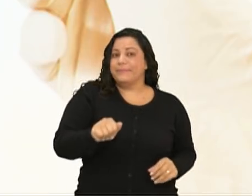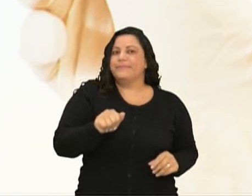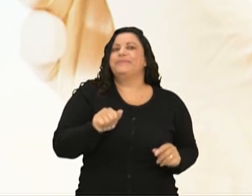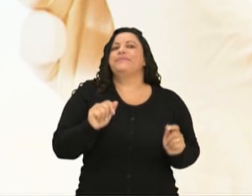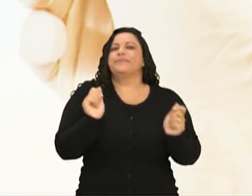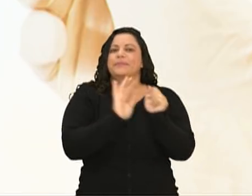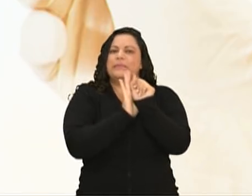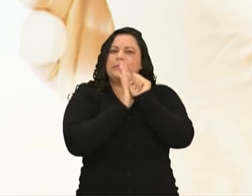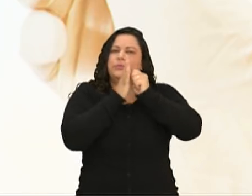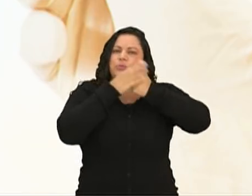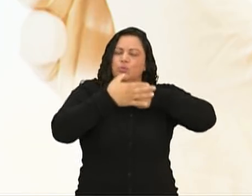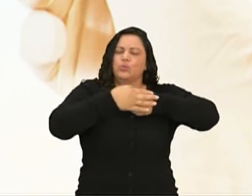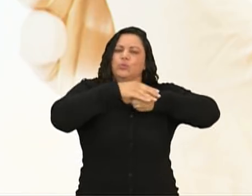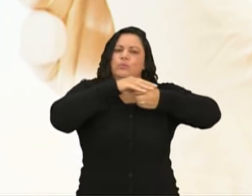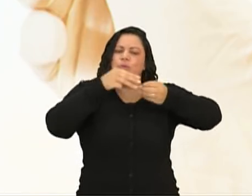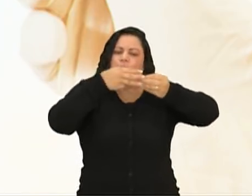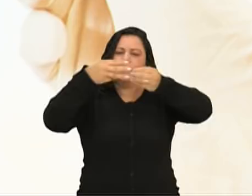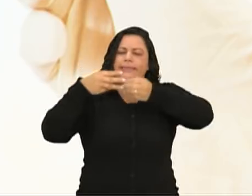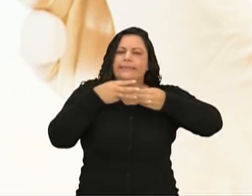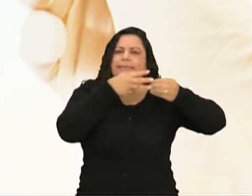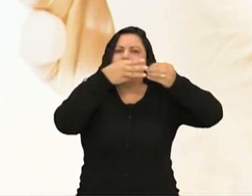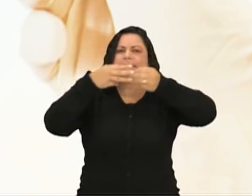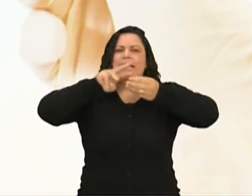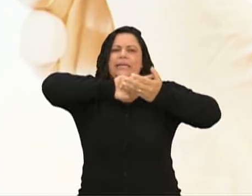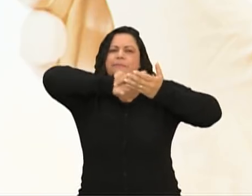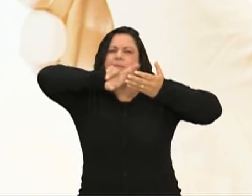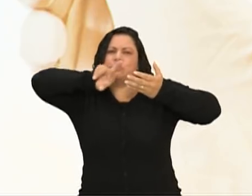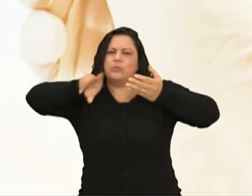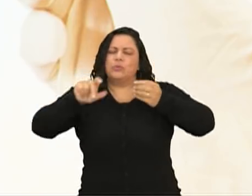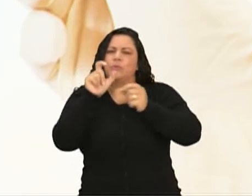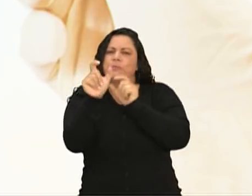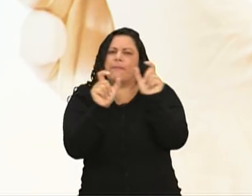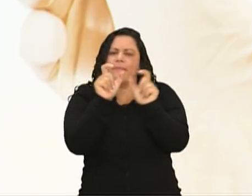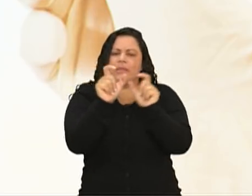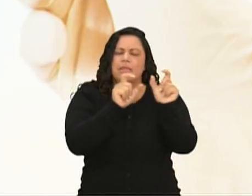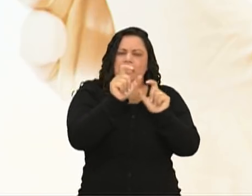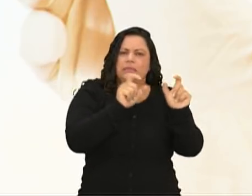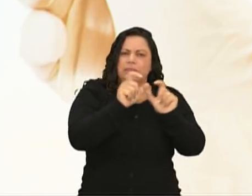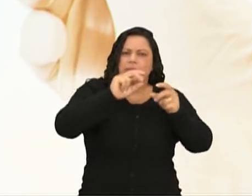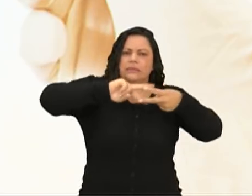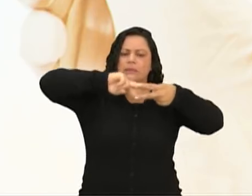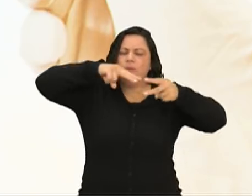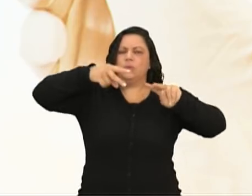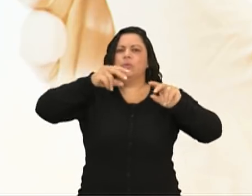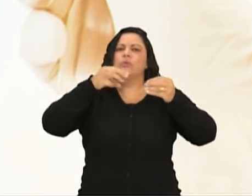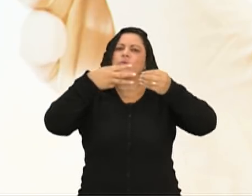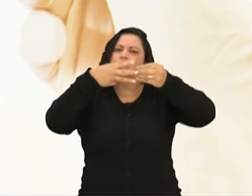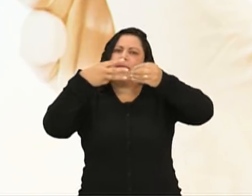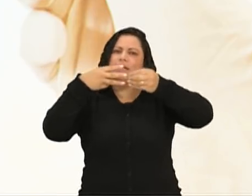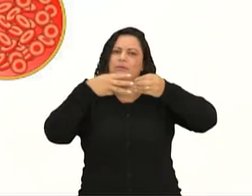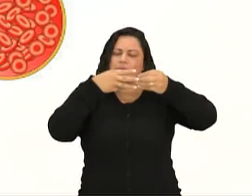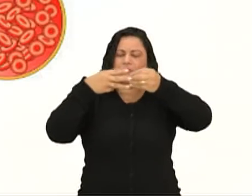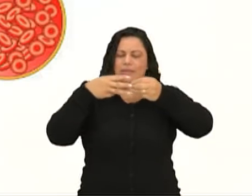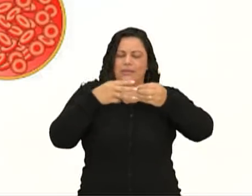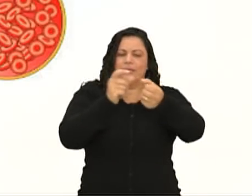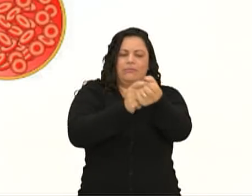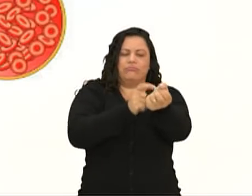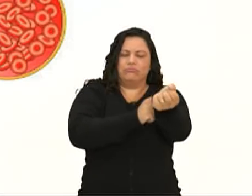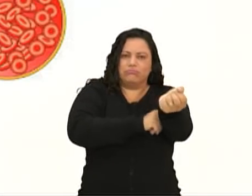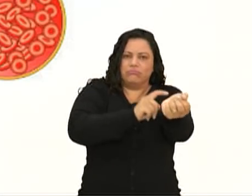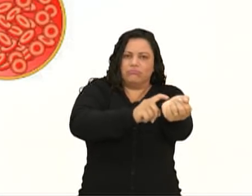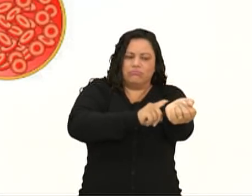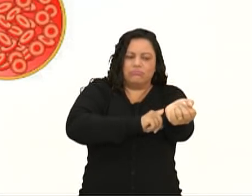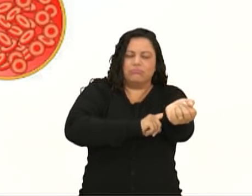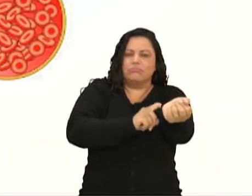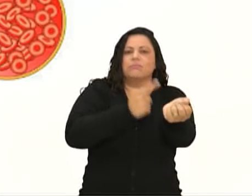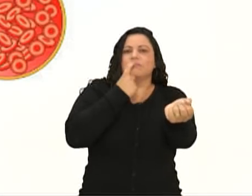dissolvido neste líquido células e fragmentos, pedacinhos de células. Nós já vamos conhecer cada um deles.